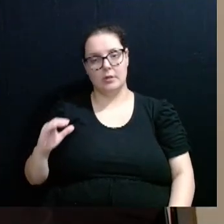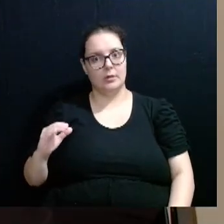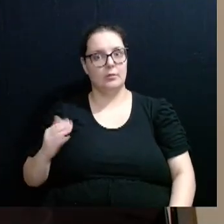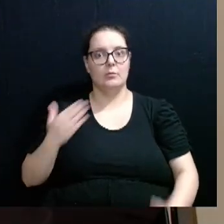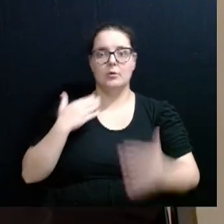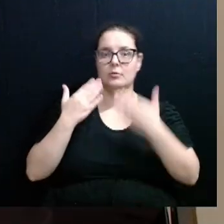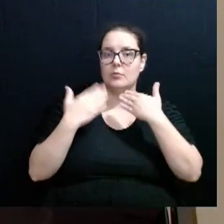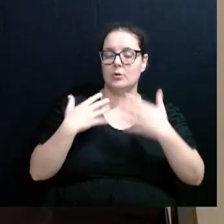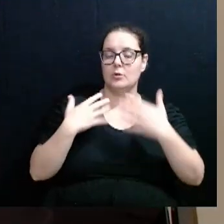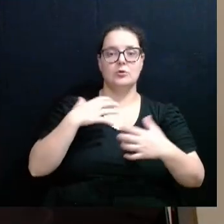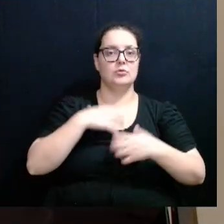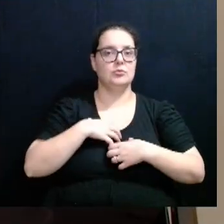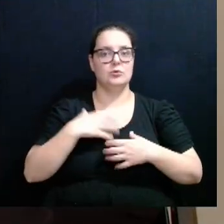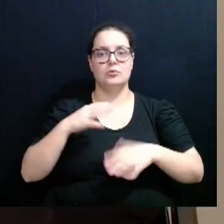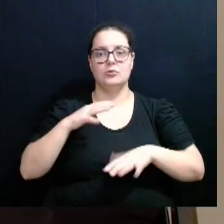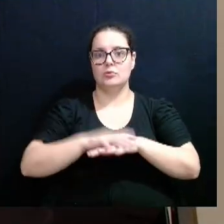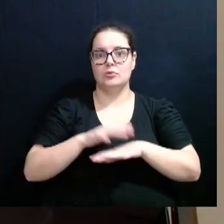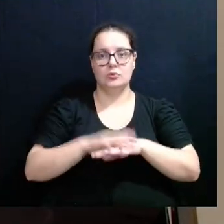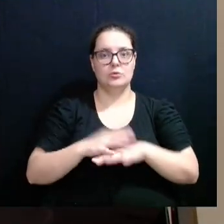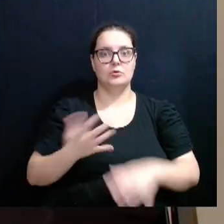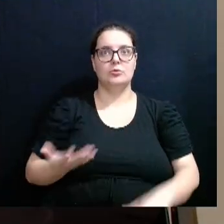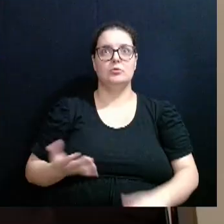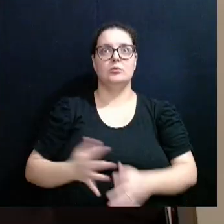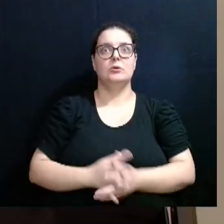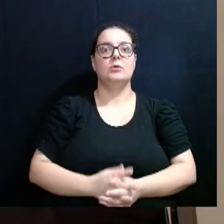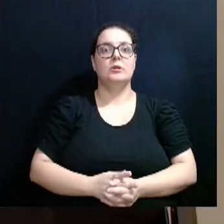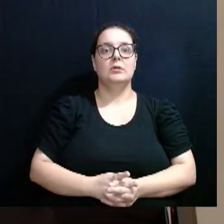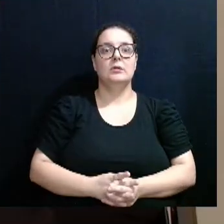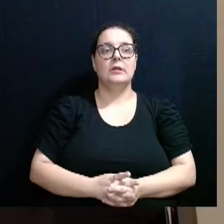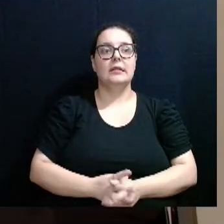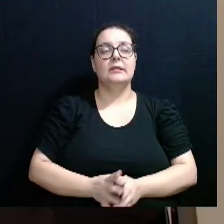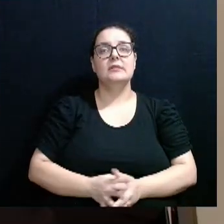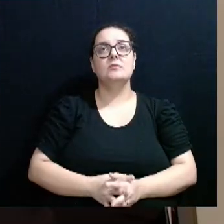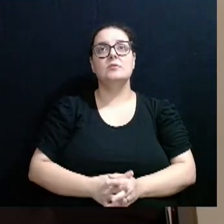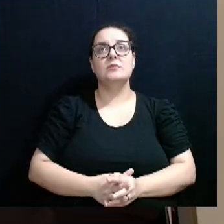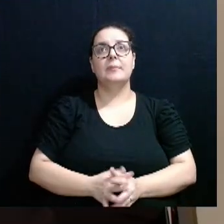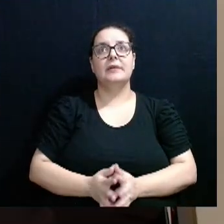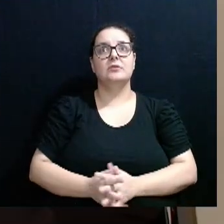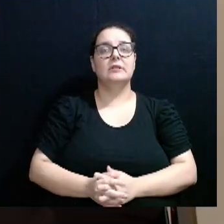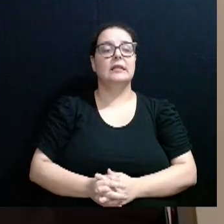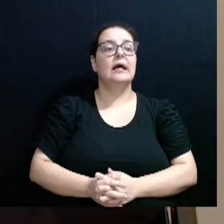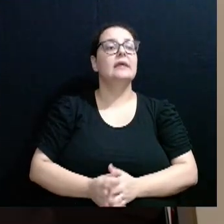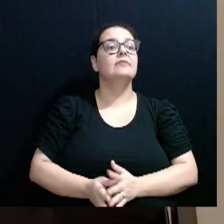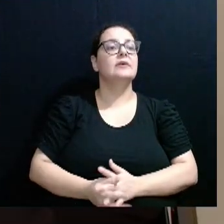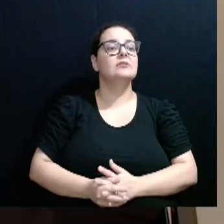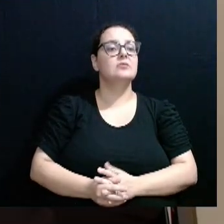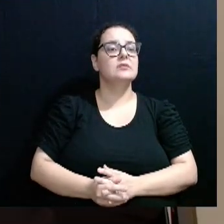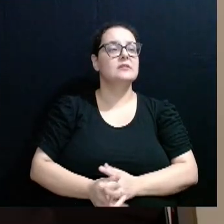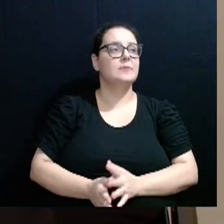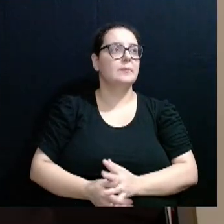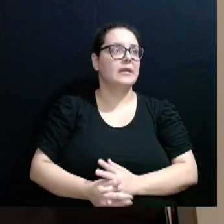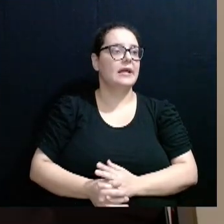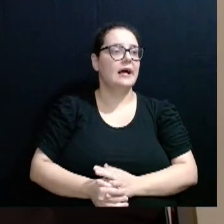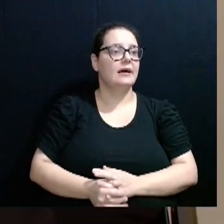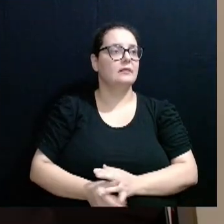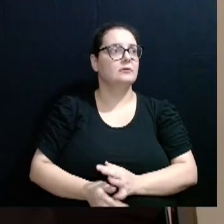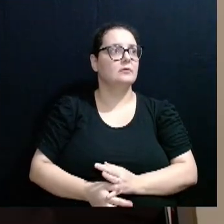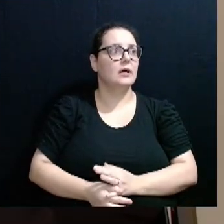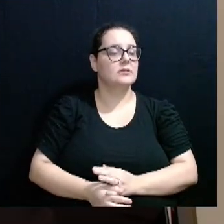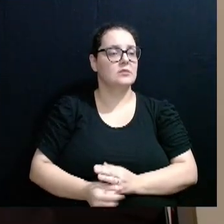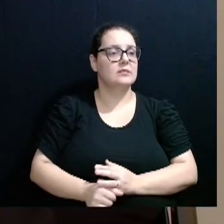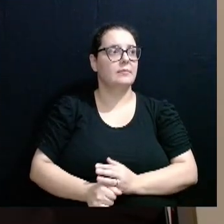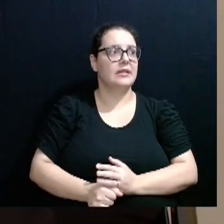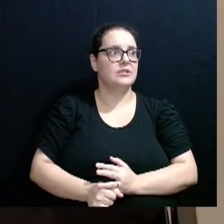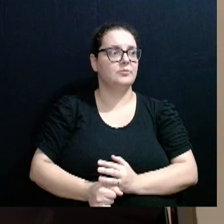contas, nosso relacionamento com a FEAC está ótimo. A gente faz tudo super certinho. E segunda coisa, a gente estava começando a ver